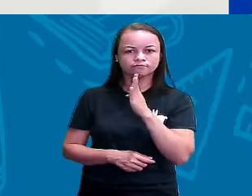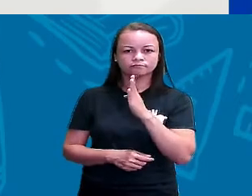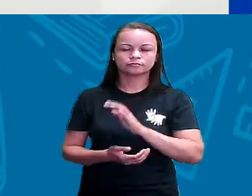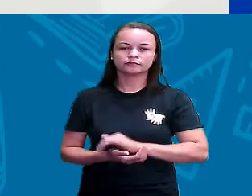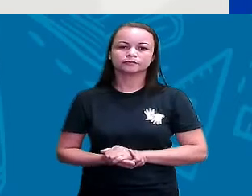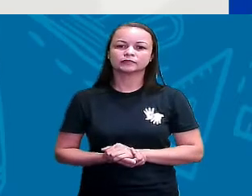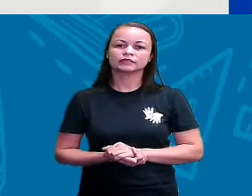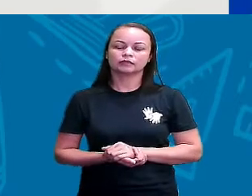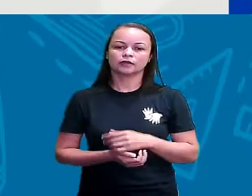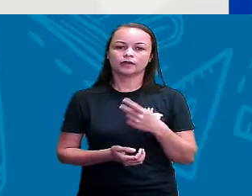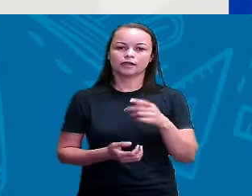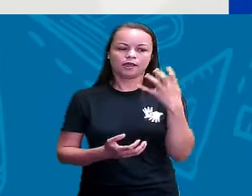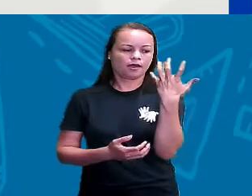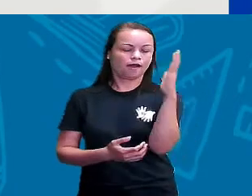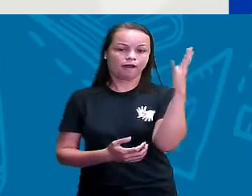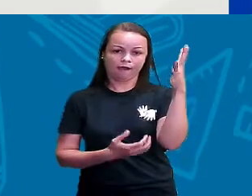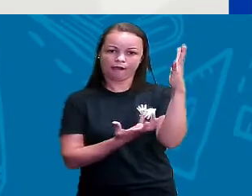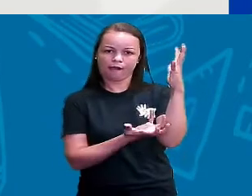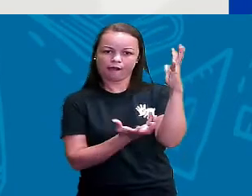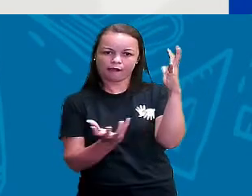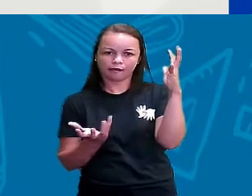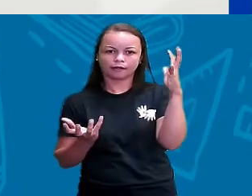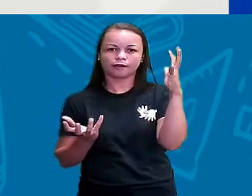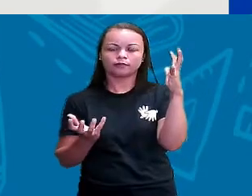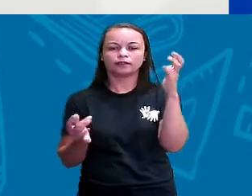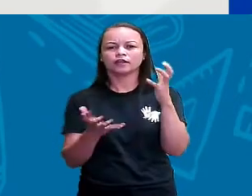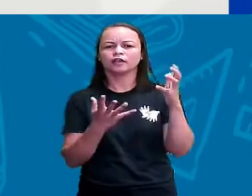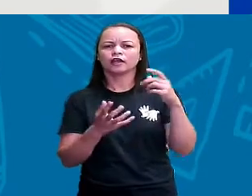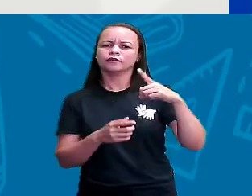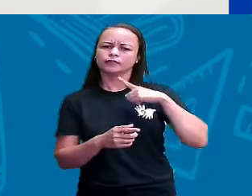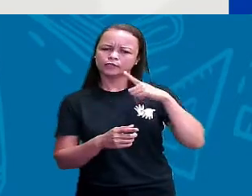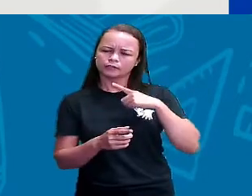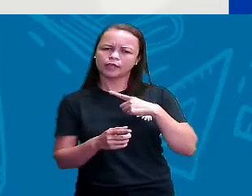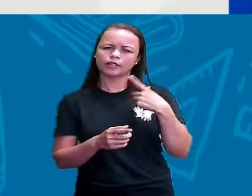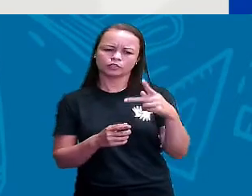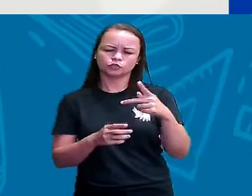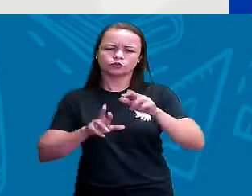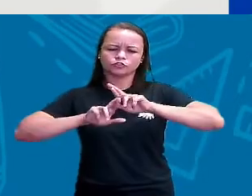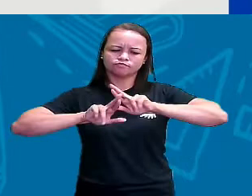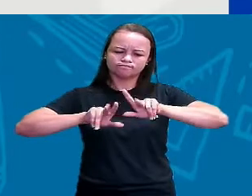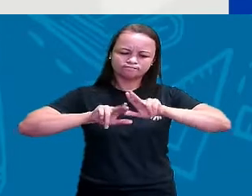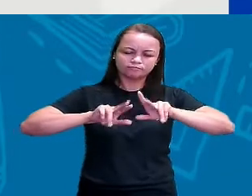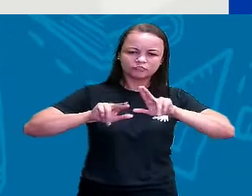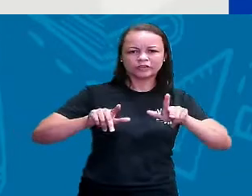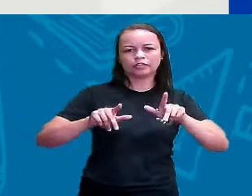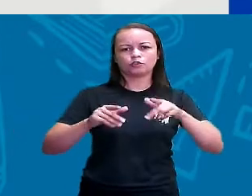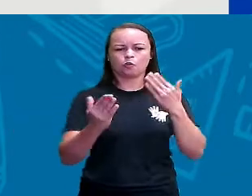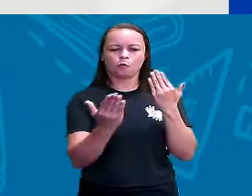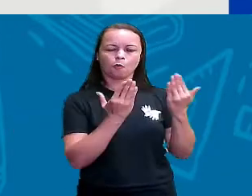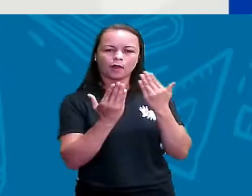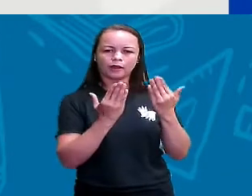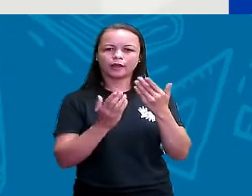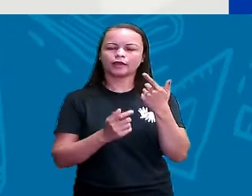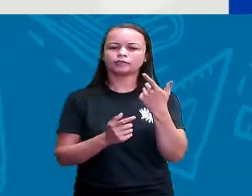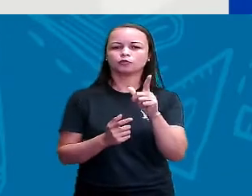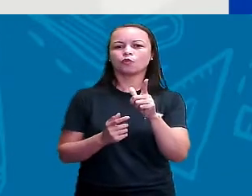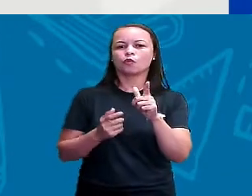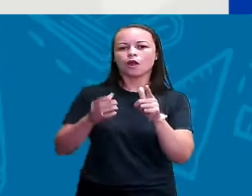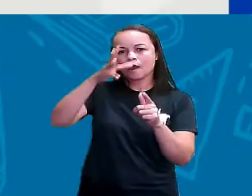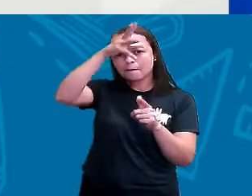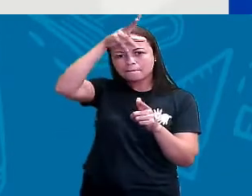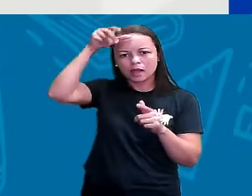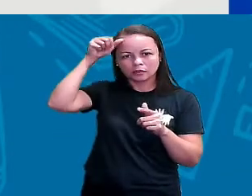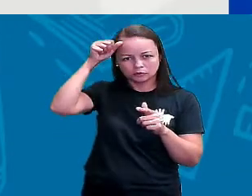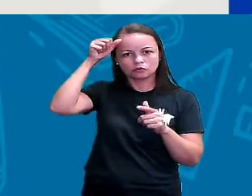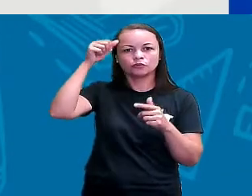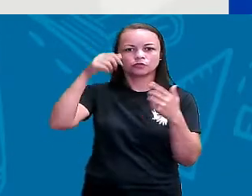A Caatinga, que também tem as suas peculiaridades, as suas diferenças, quando comparado principalmente com a floresta amazônica, tá